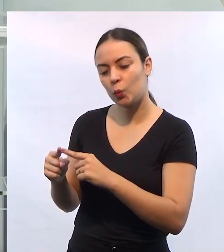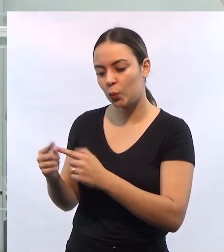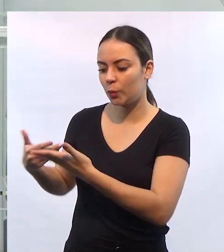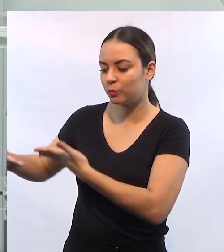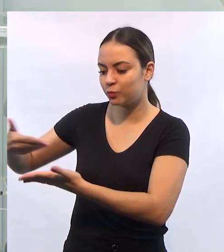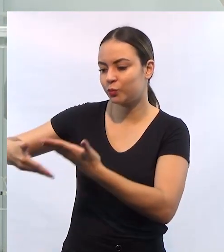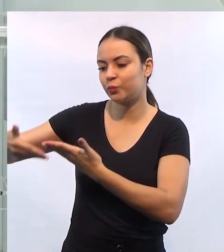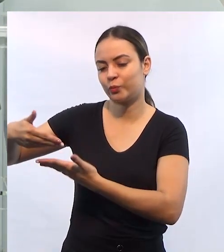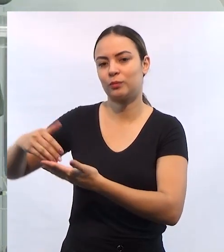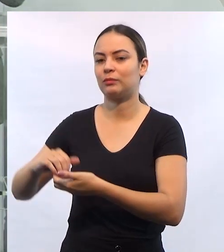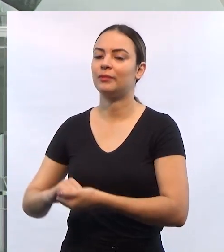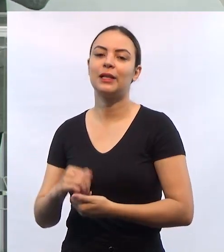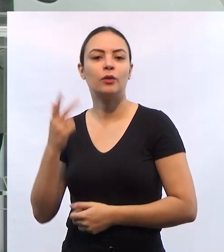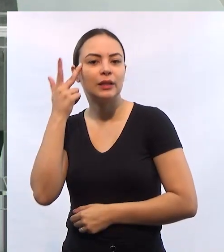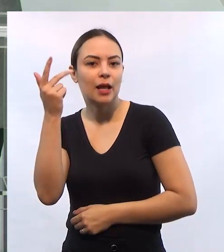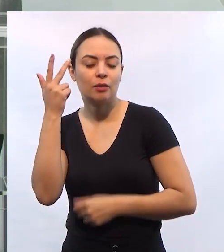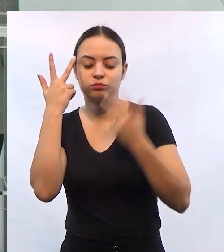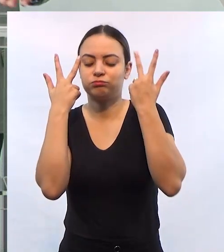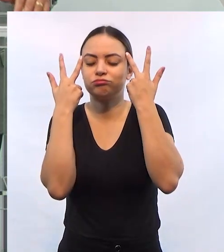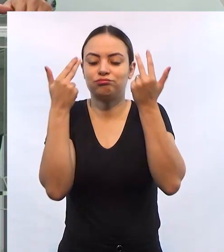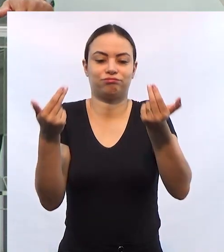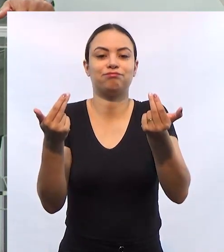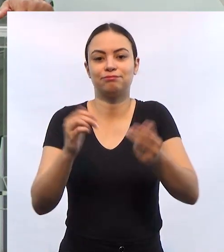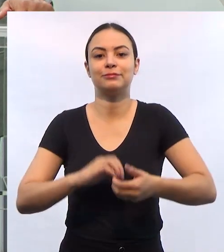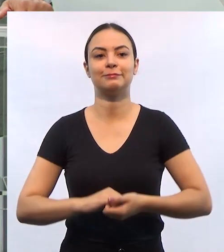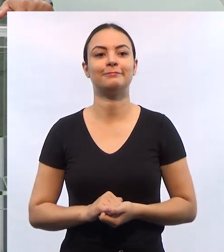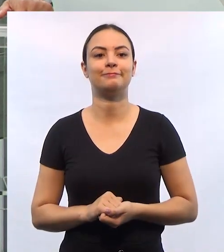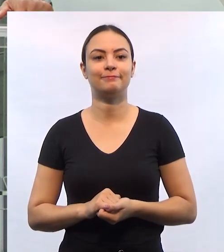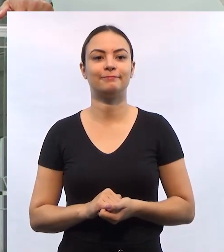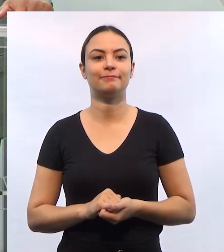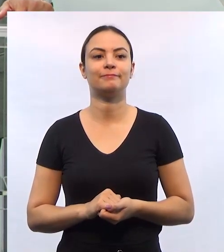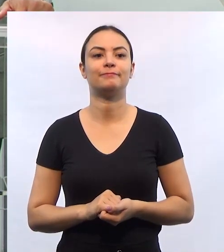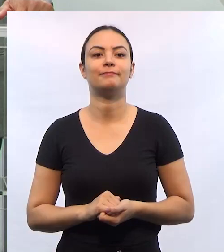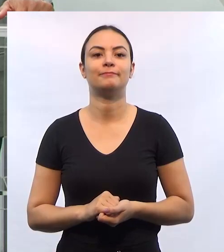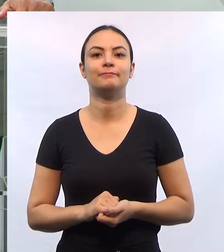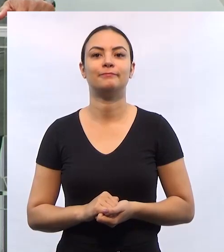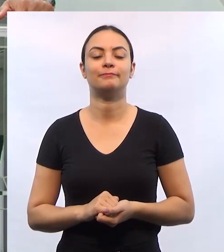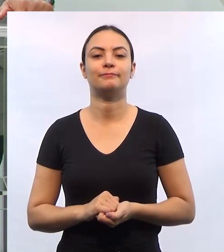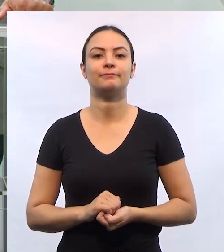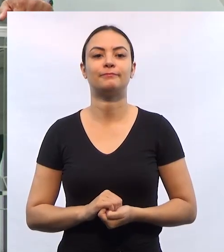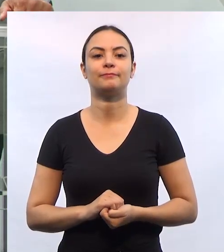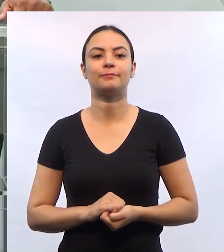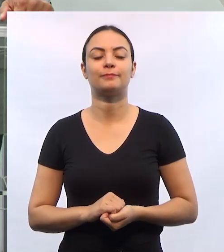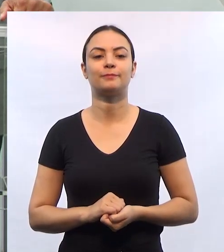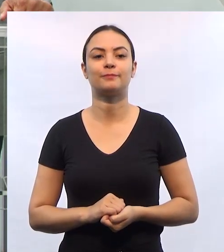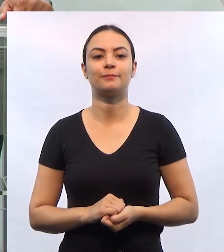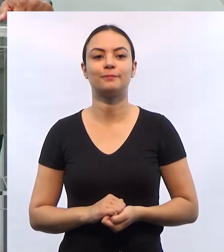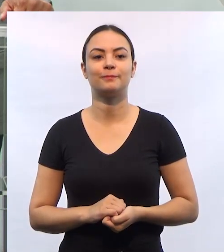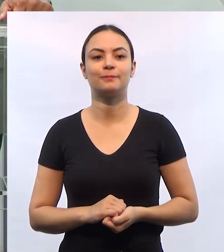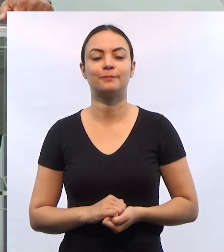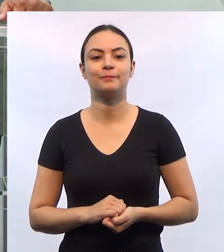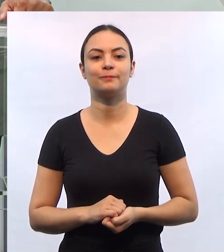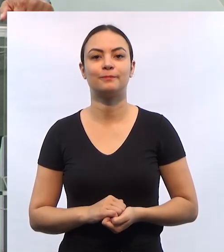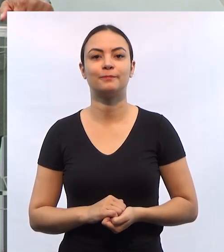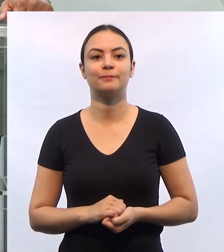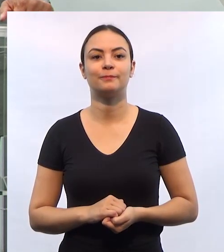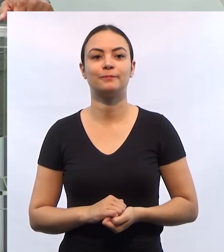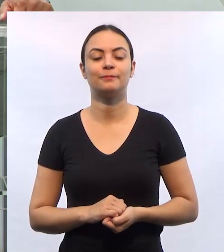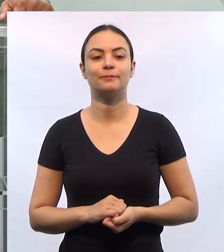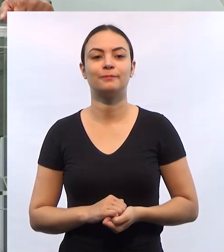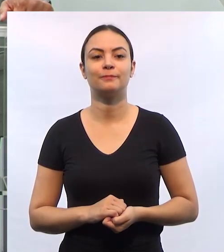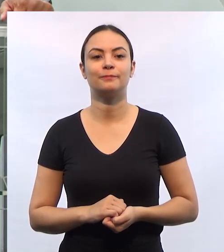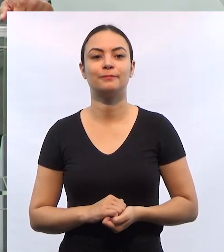trata basicamente de uma teoria administrativa, mas sim de uma abordagem, um desdobramento, né, da teoria comportamental voltada aí para a